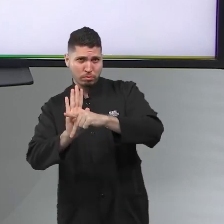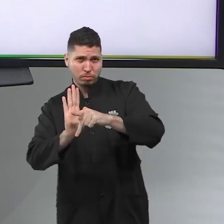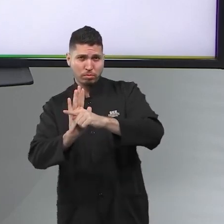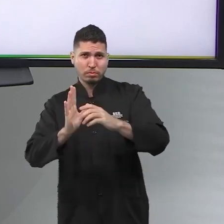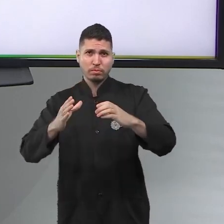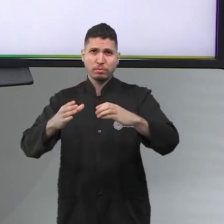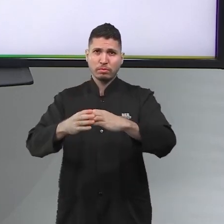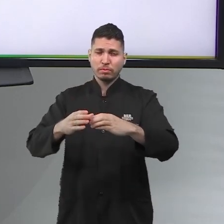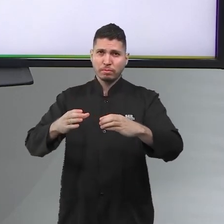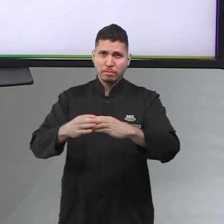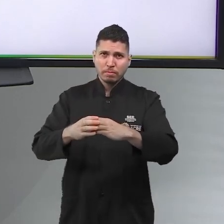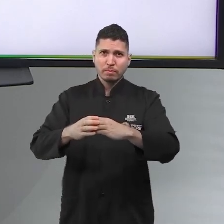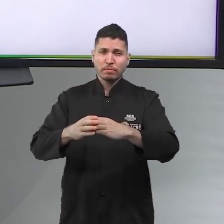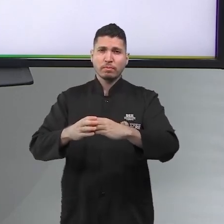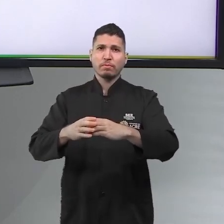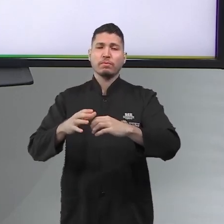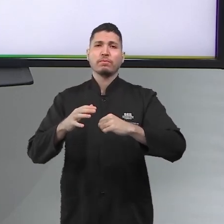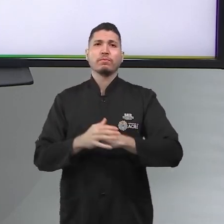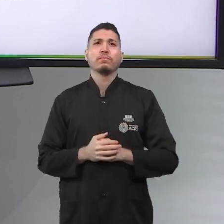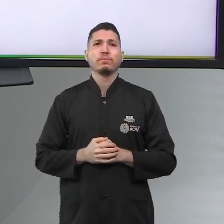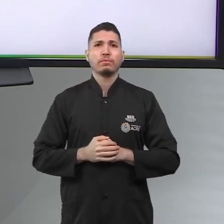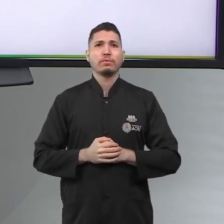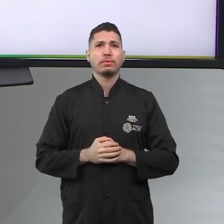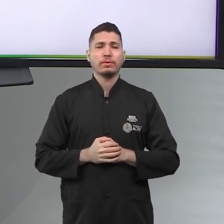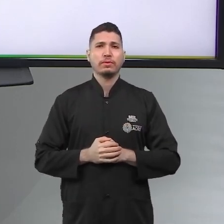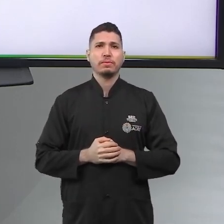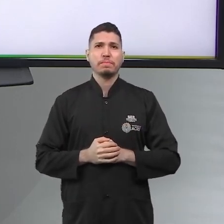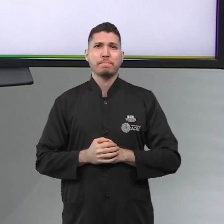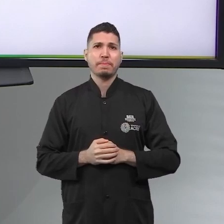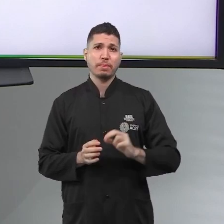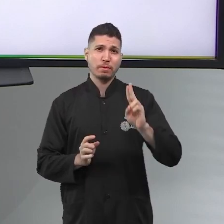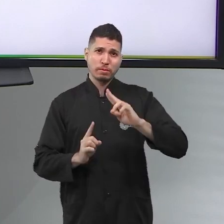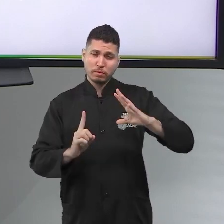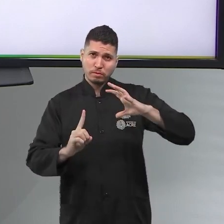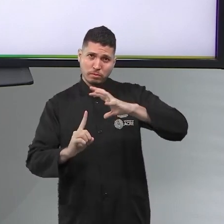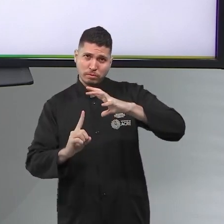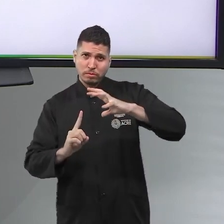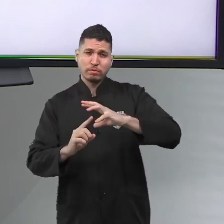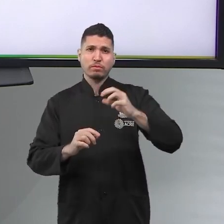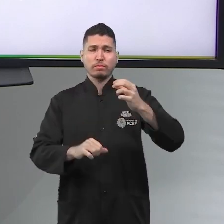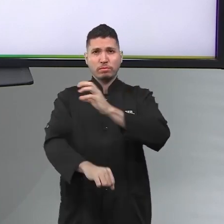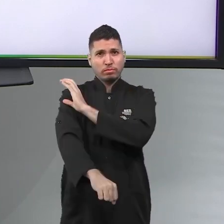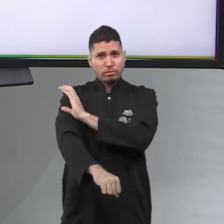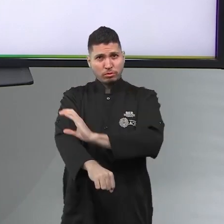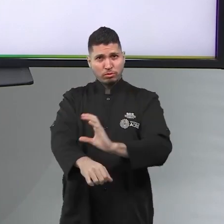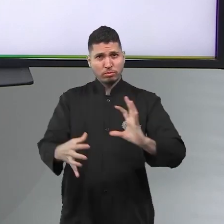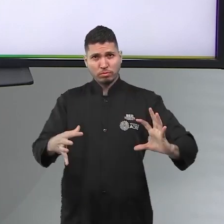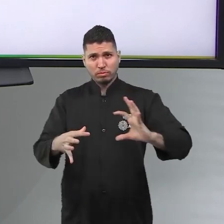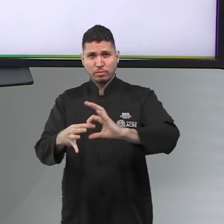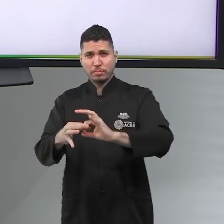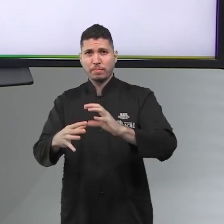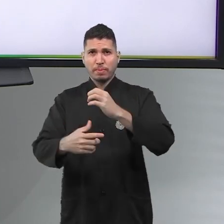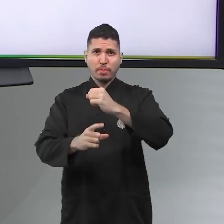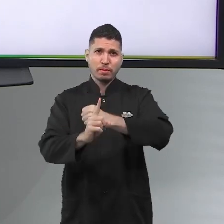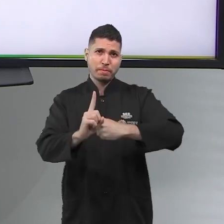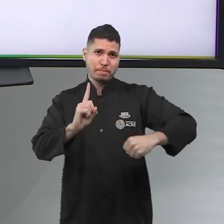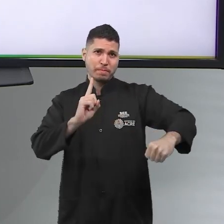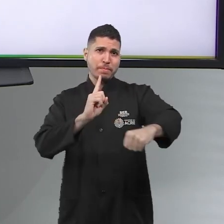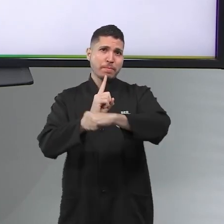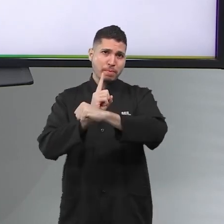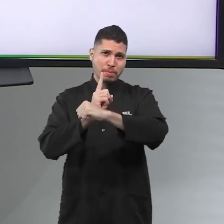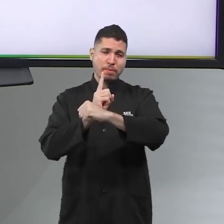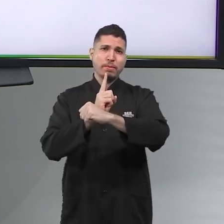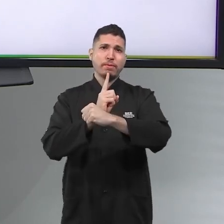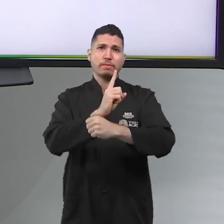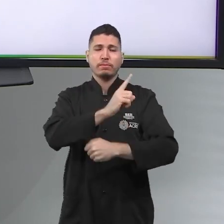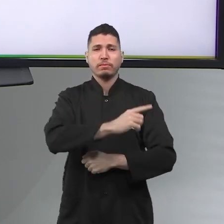também absorver todos os padrões culturais que são vigentes naquela sociedade.